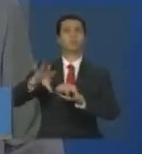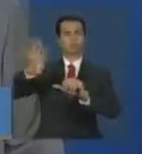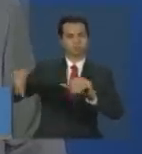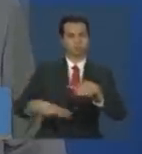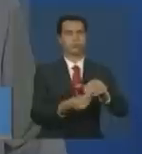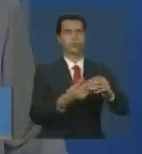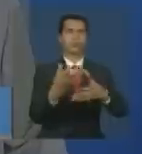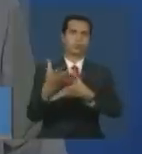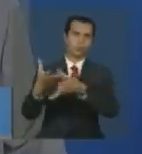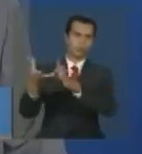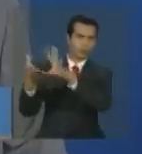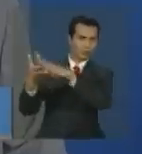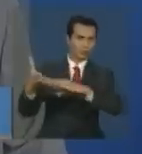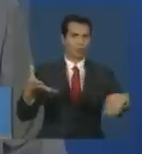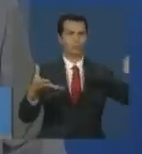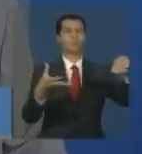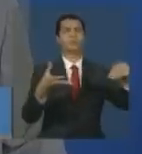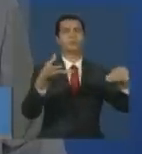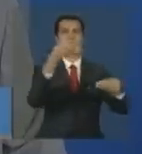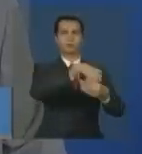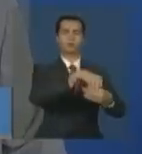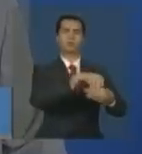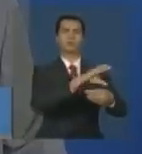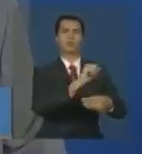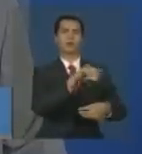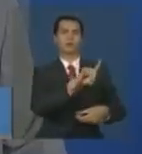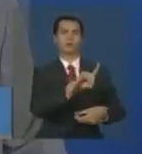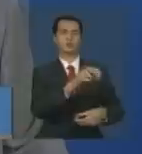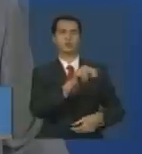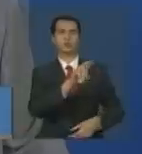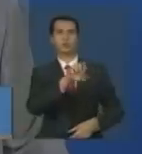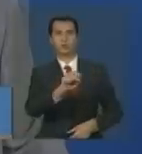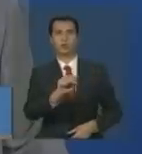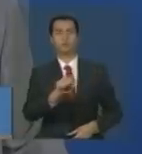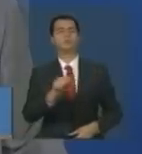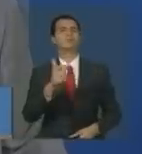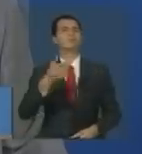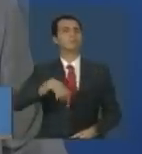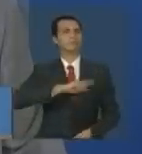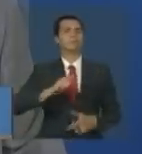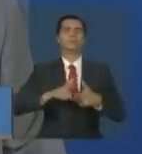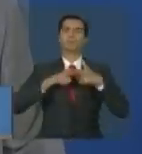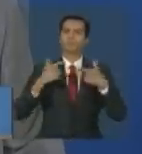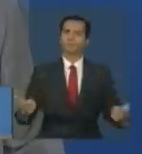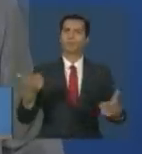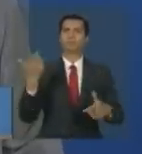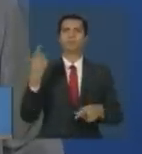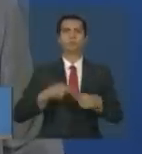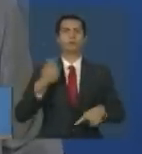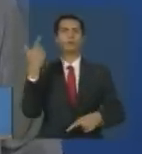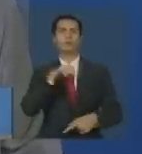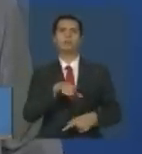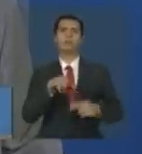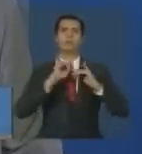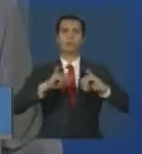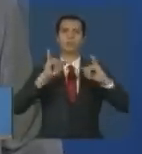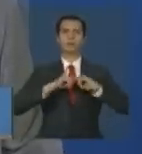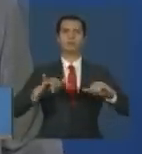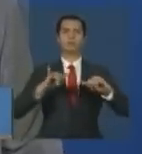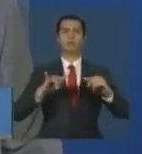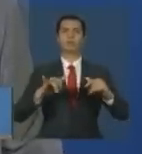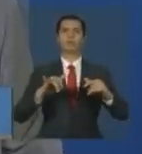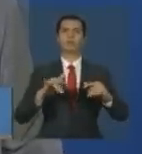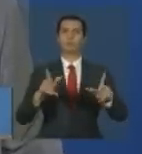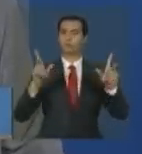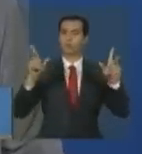Então, isso nos traz uma série de ganhos, evita uma redundância de informações, evita você ter, às vezes, informações divergentes